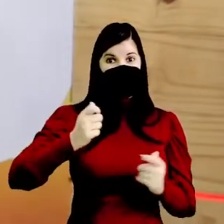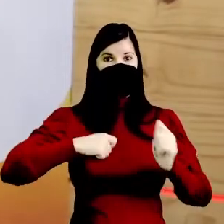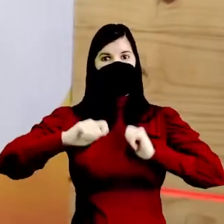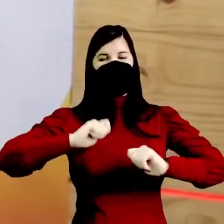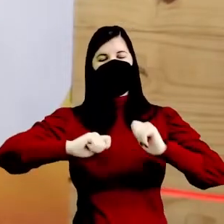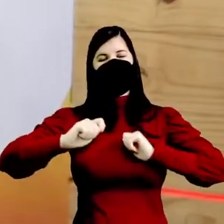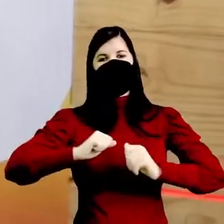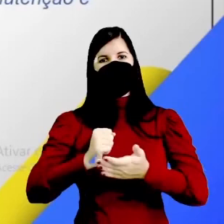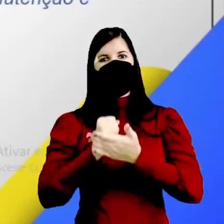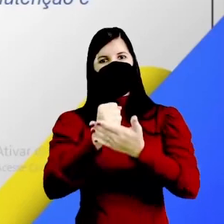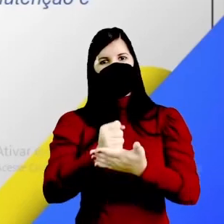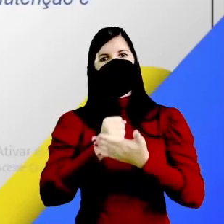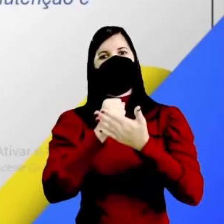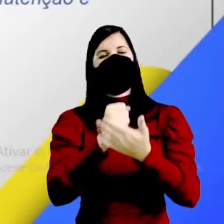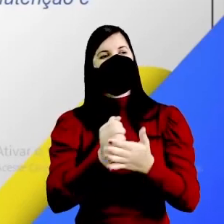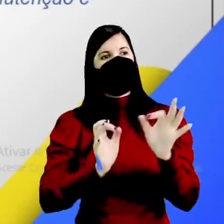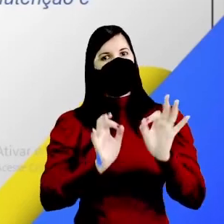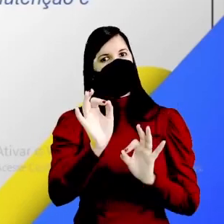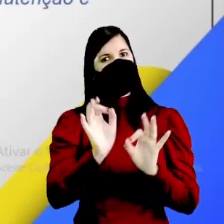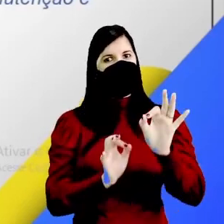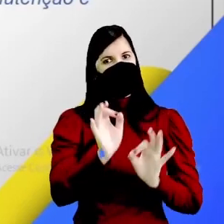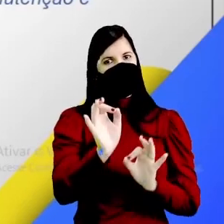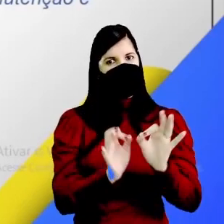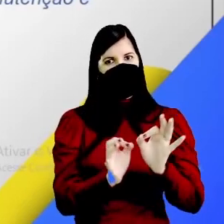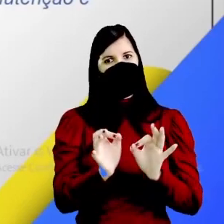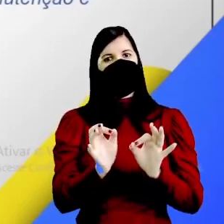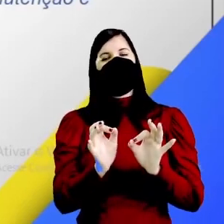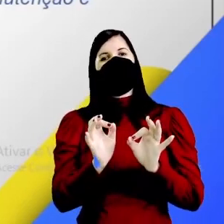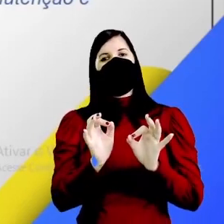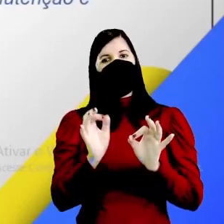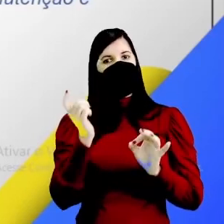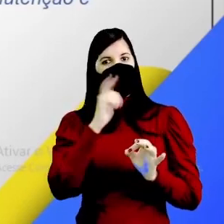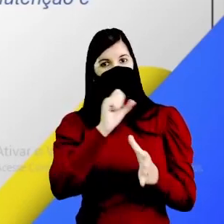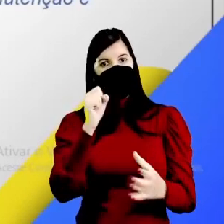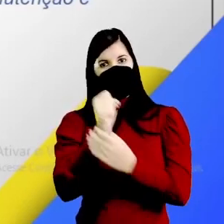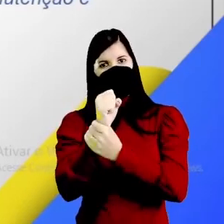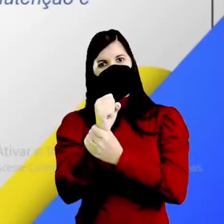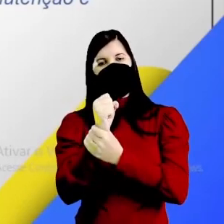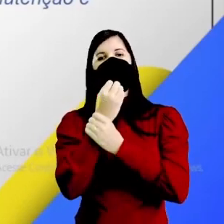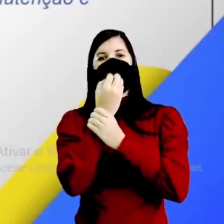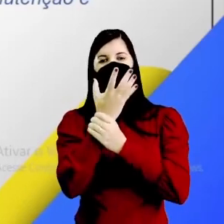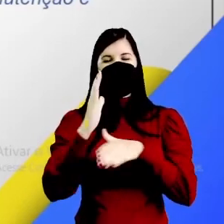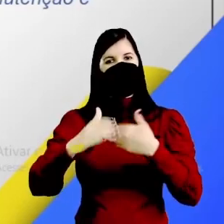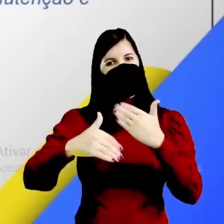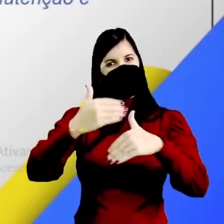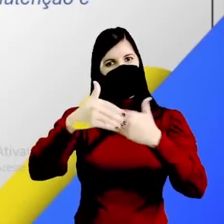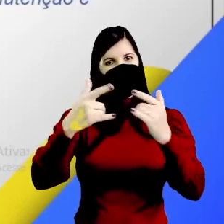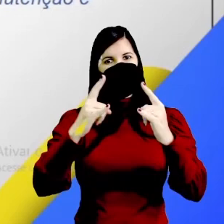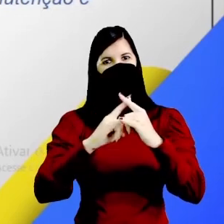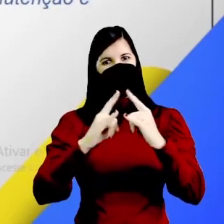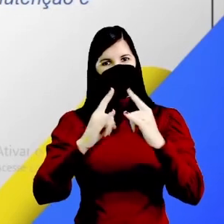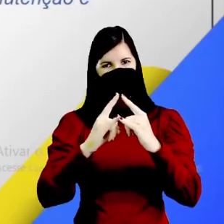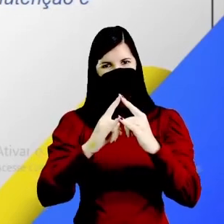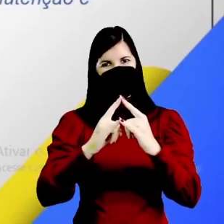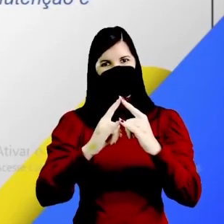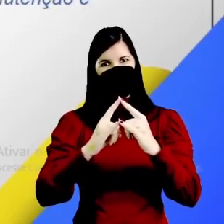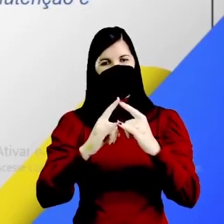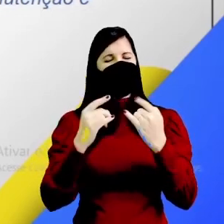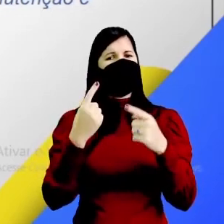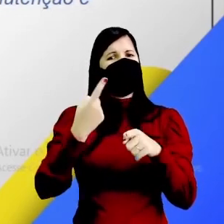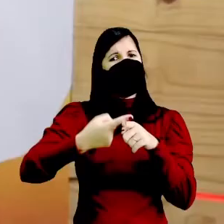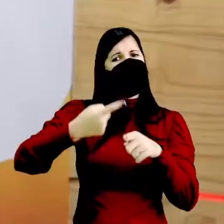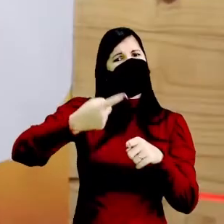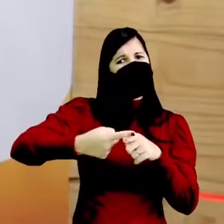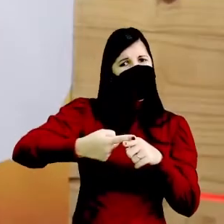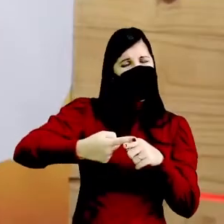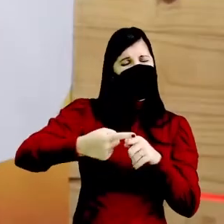vai auxiliar justamente naquela organização, na manutenção e na garantia do bom desenvolvimento da instituição. Por quê? Porque quando a gente